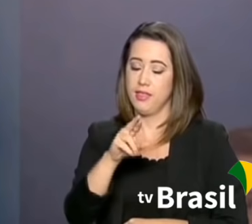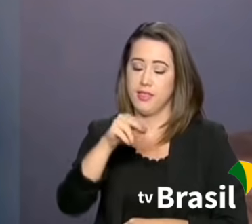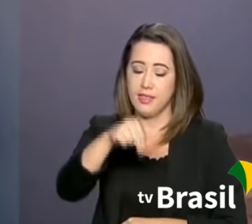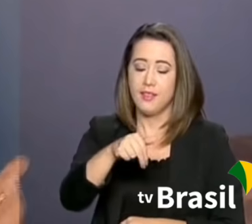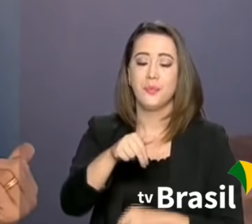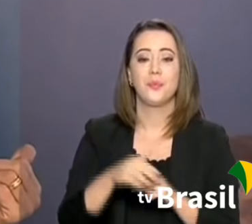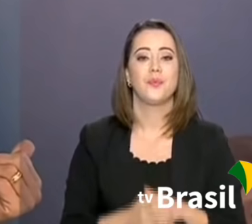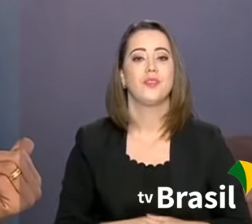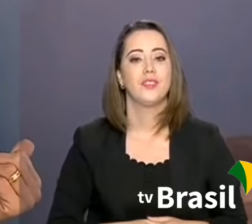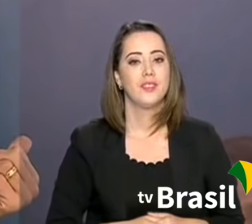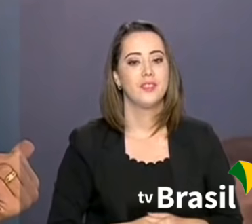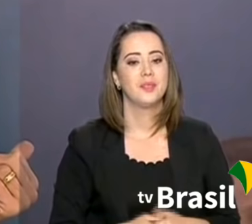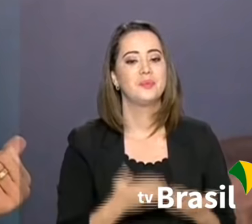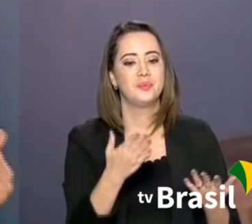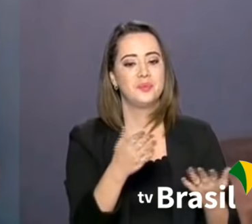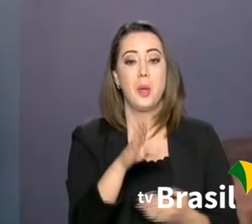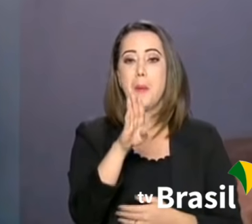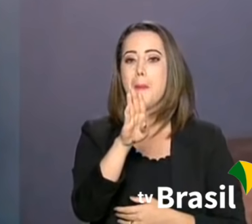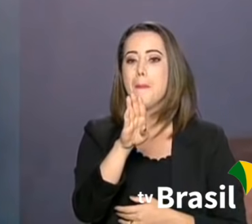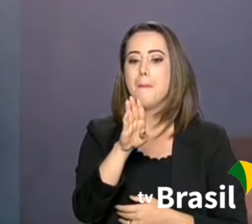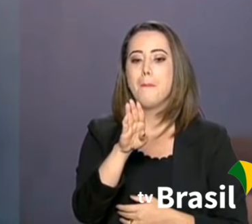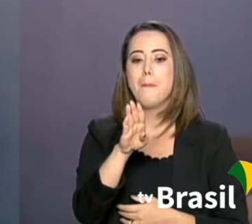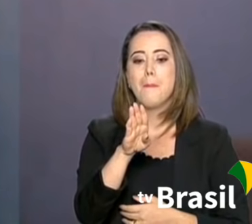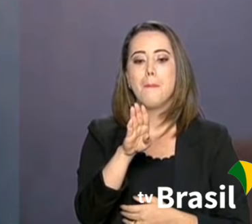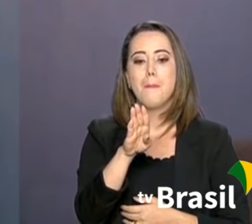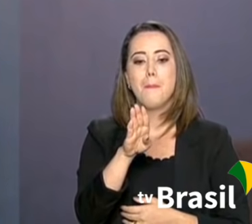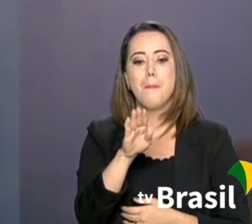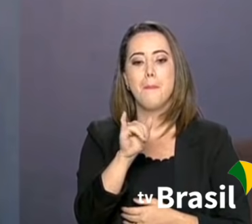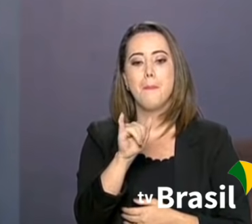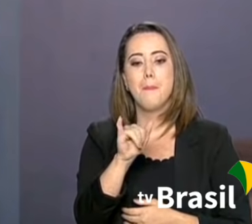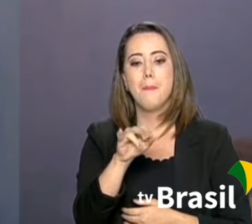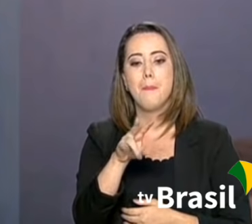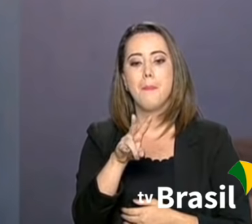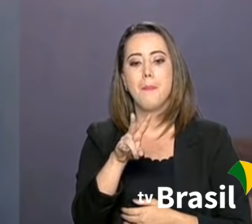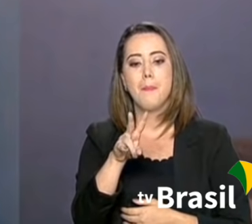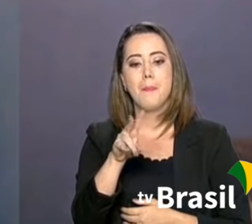Bivar, torcedor do esporte.